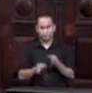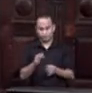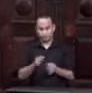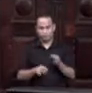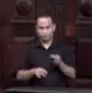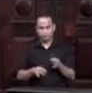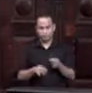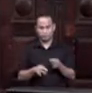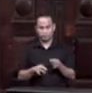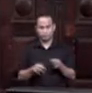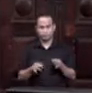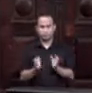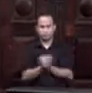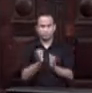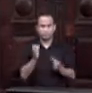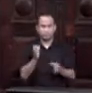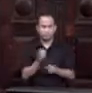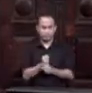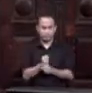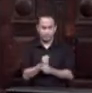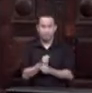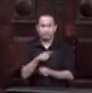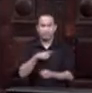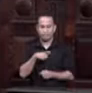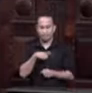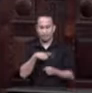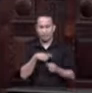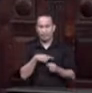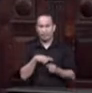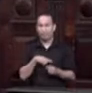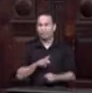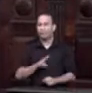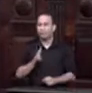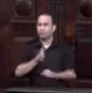Contas, tem receita diferenciada.